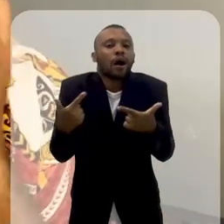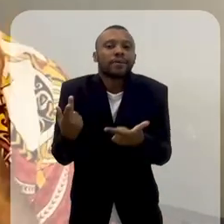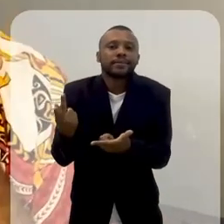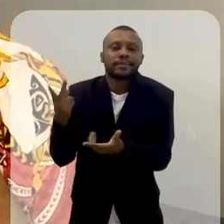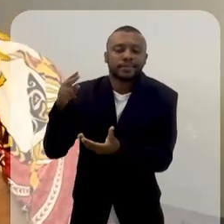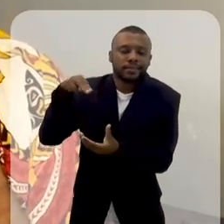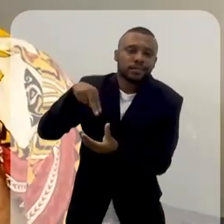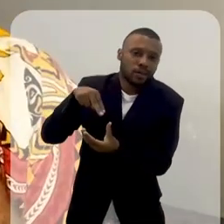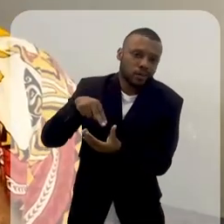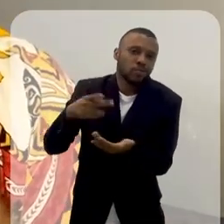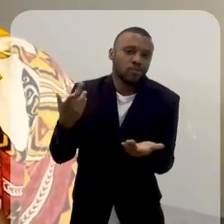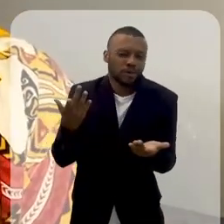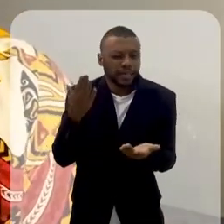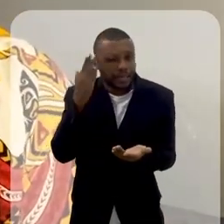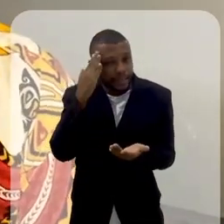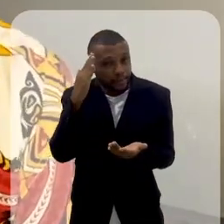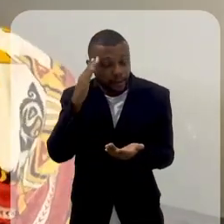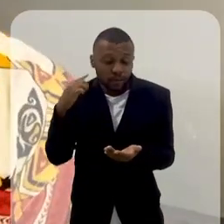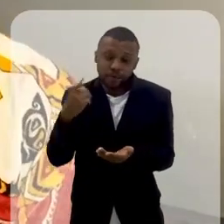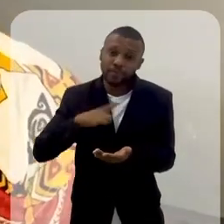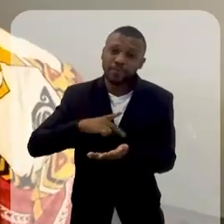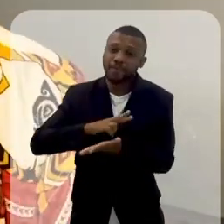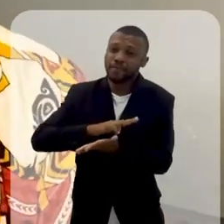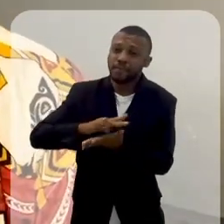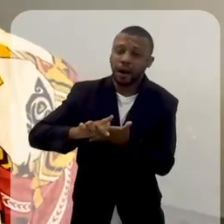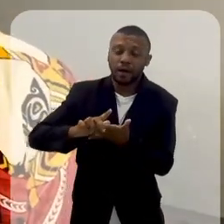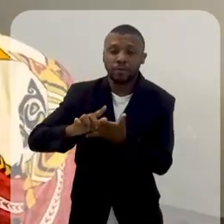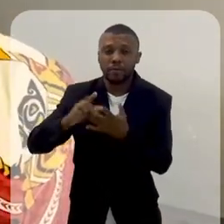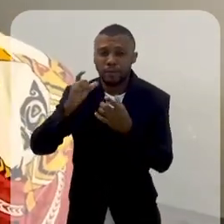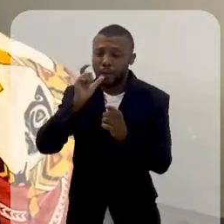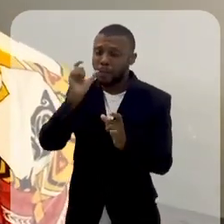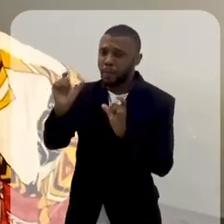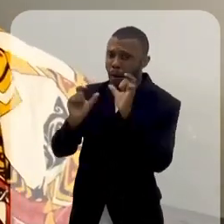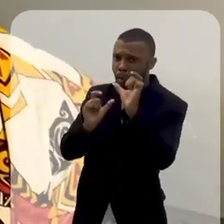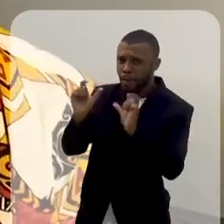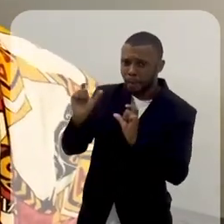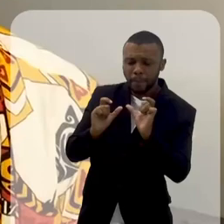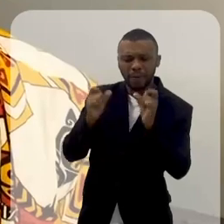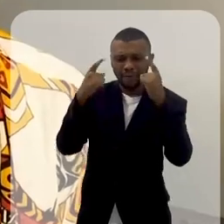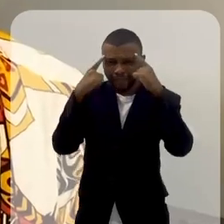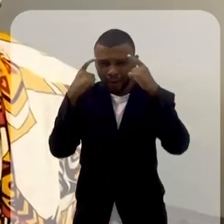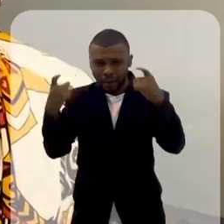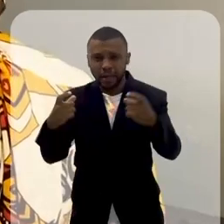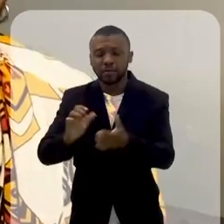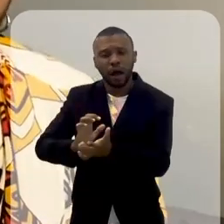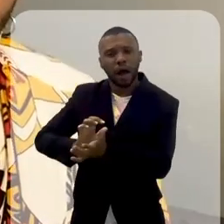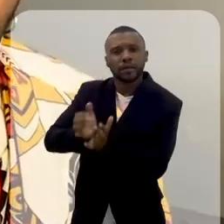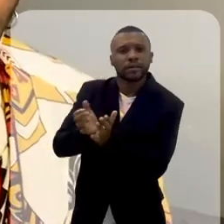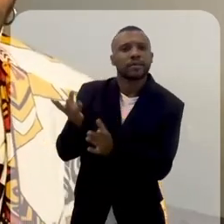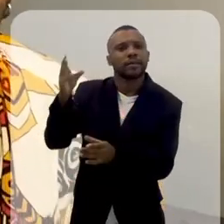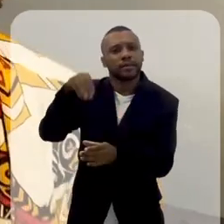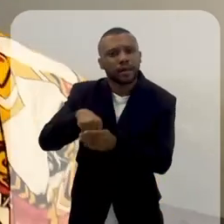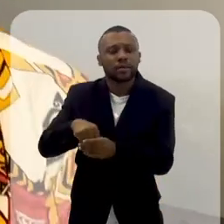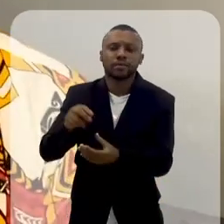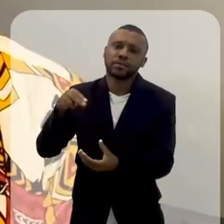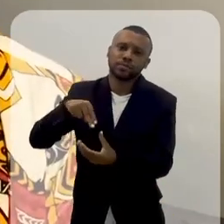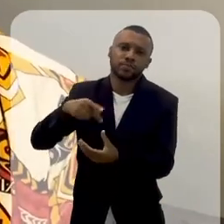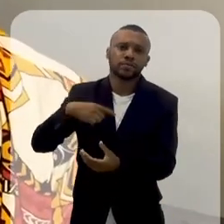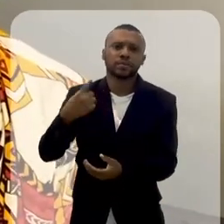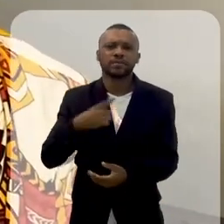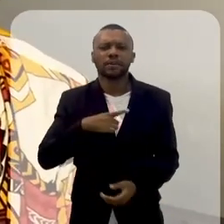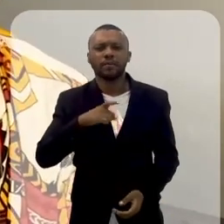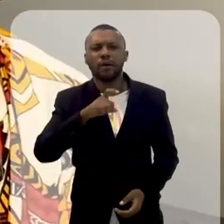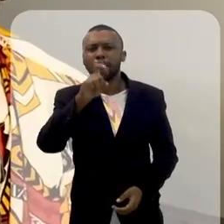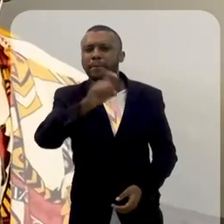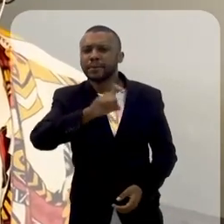assim. Eu fui muito sortudo dentro da Unirio, apesar da gente ter tido vários ataques violentos racistas dentro da Unirio. A